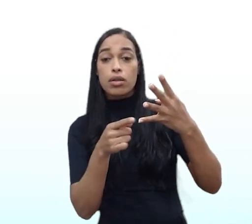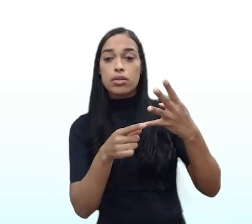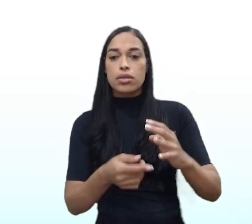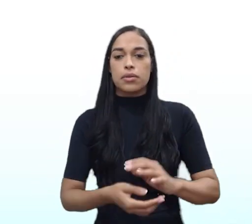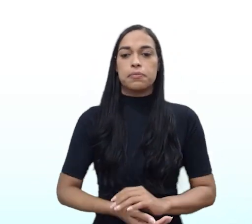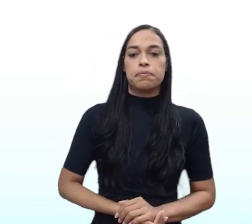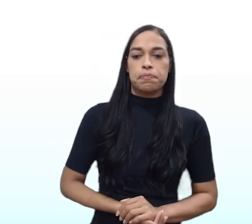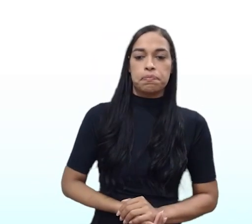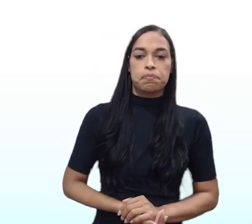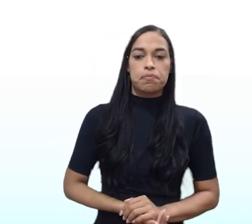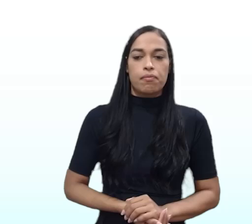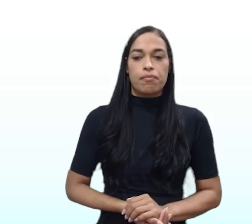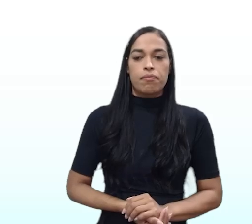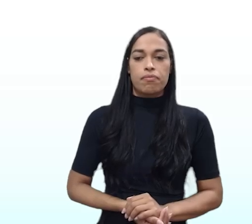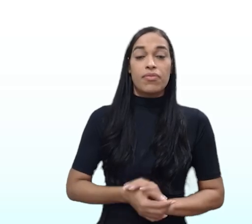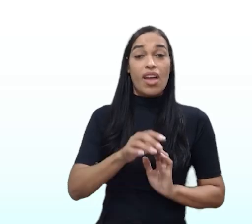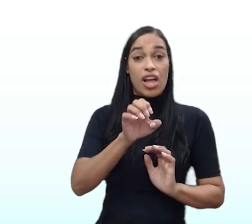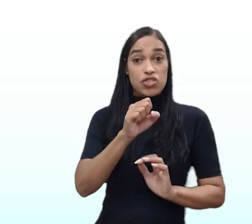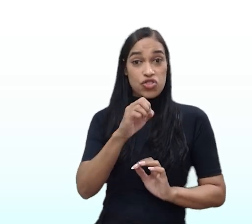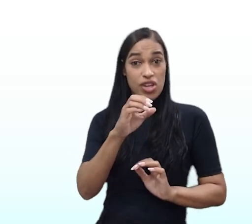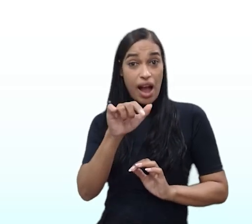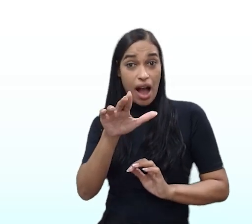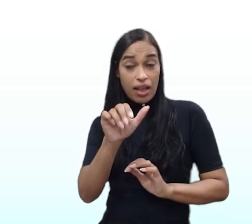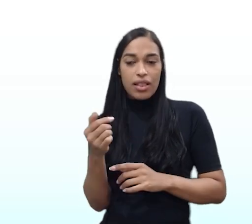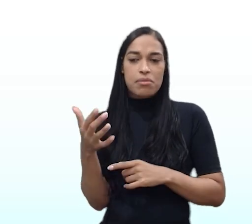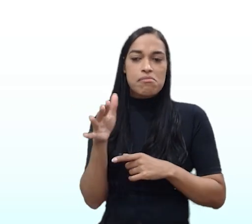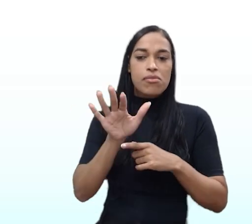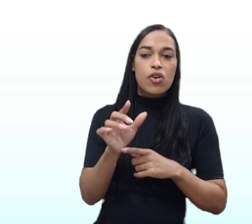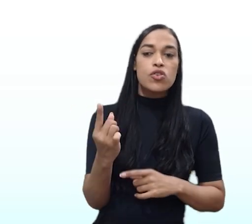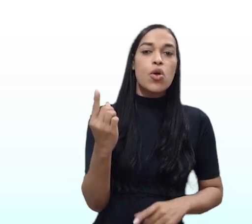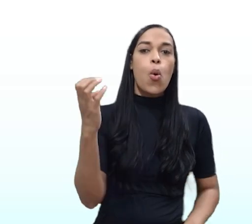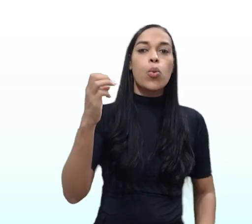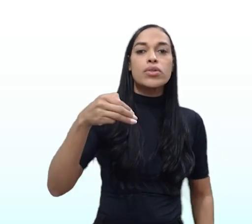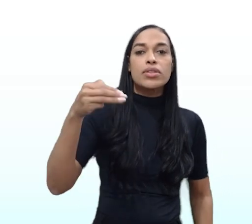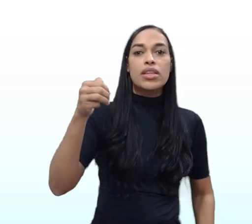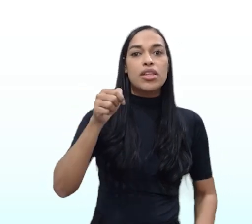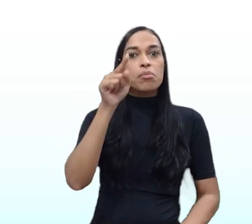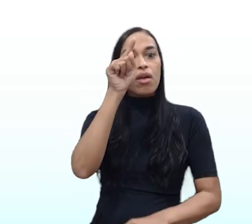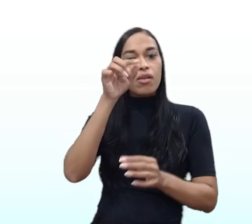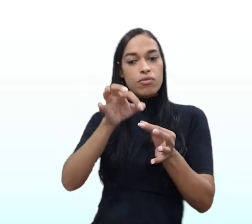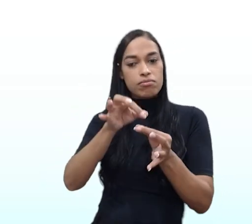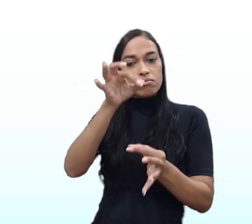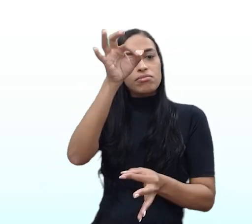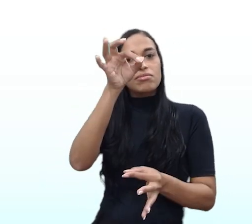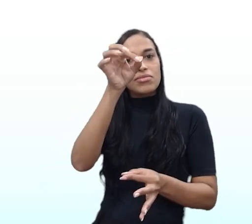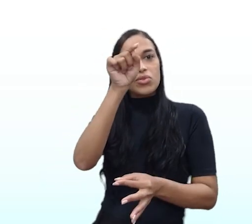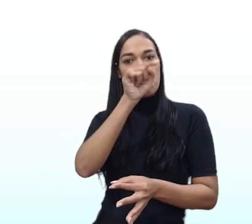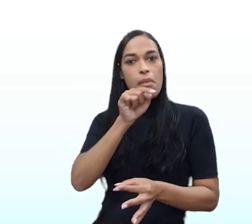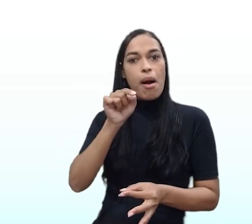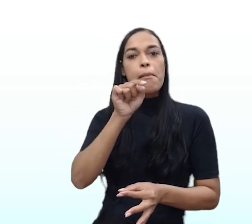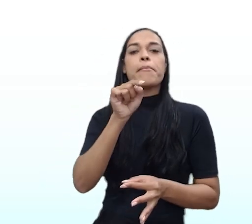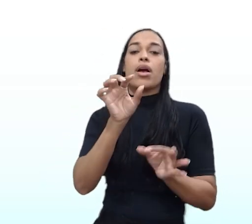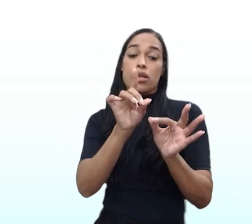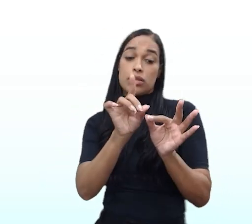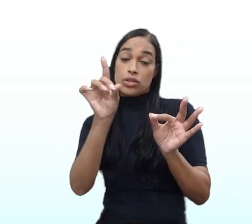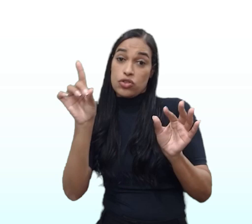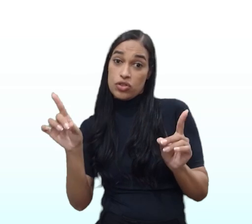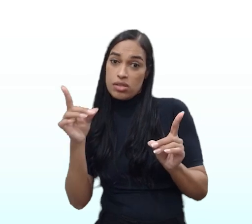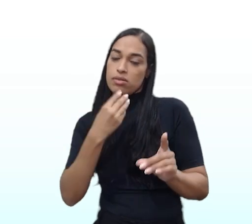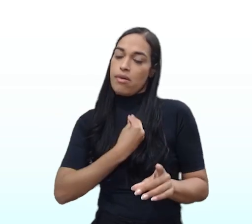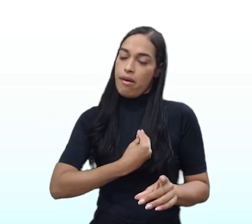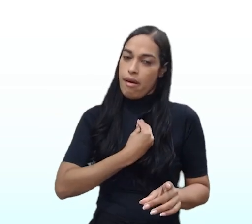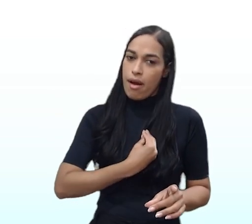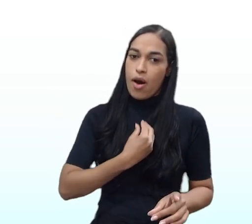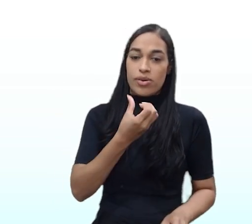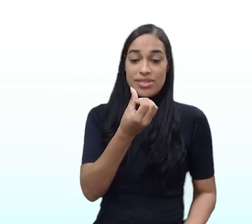questão já na sequência. A escala indica 1 centímetro no mapa, corresponde a 60 quilômetros na distância